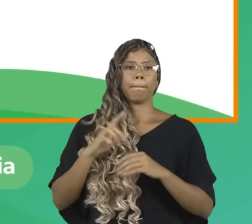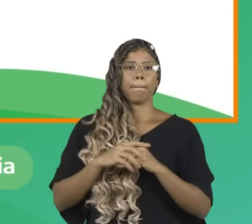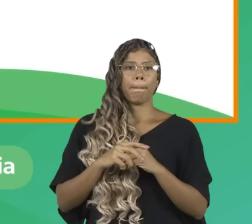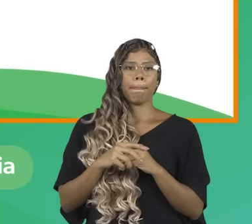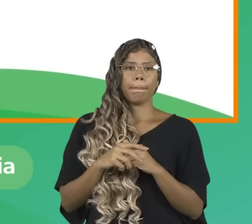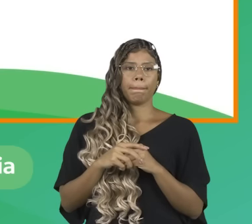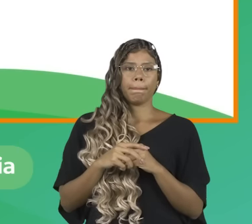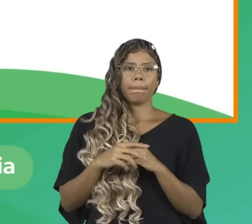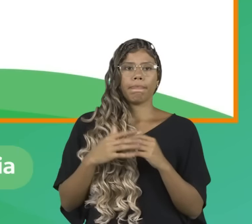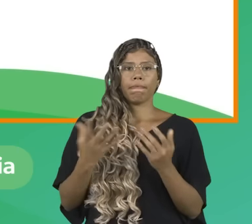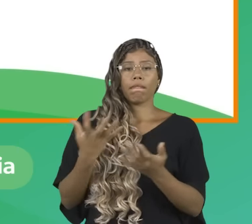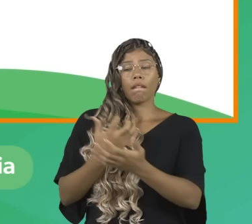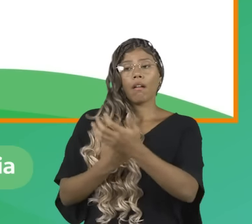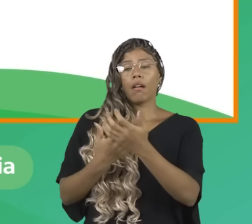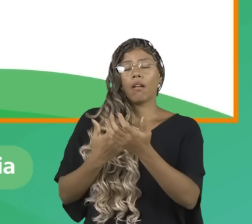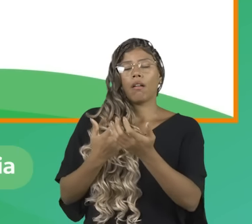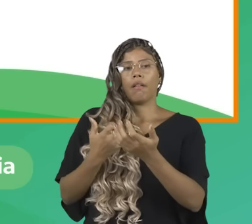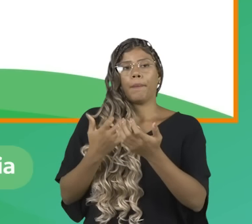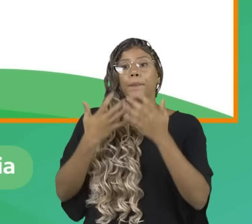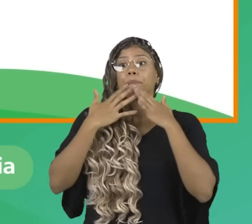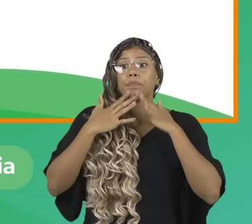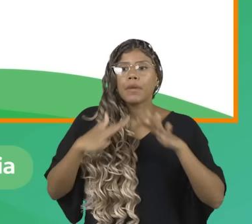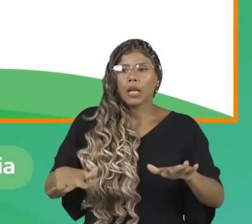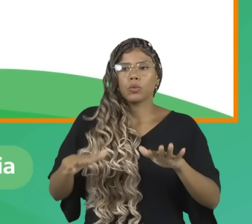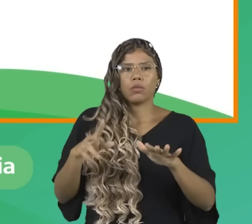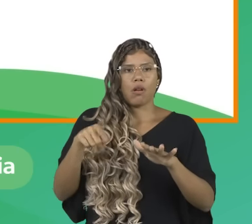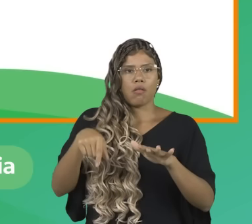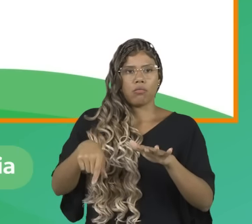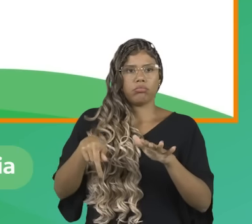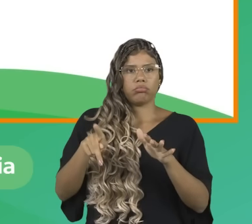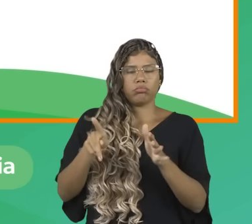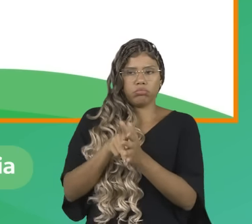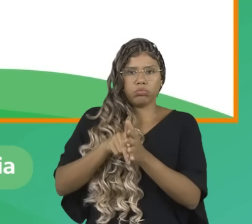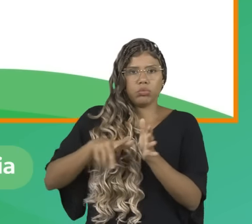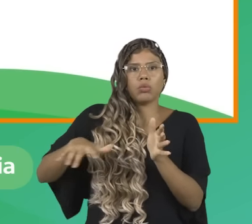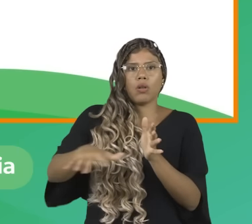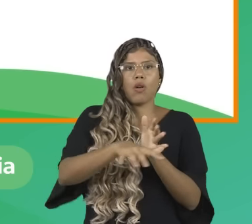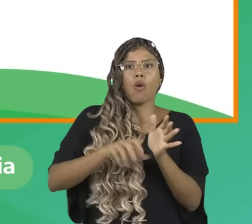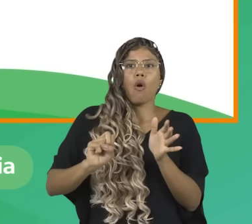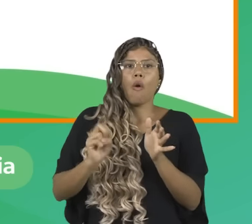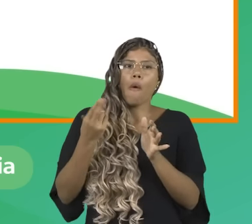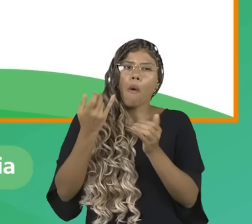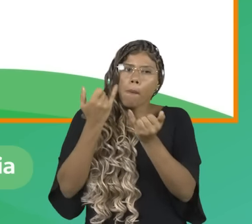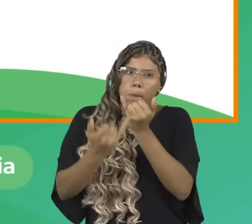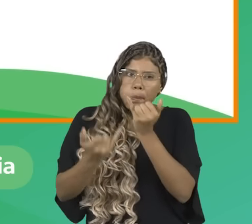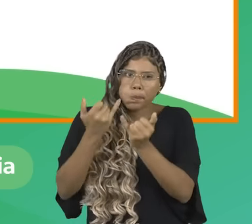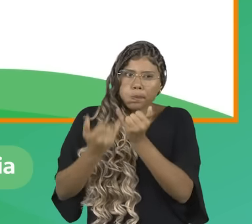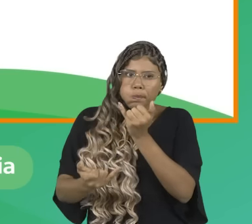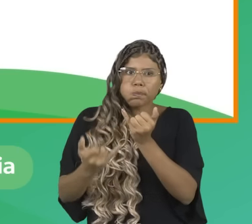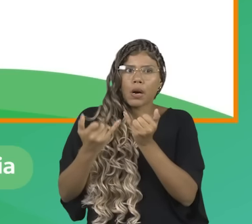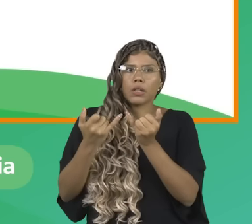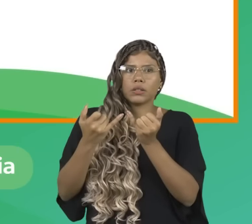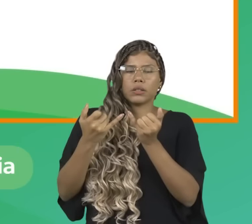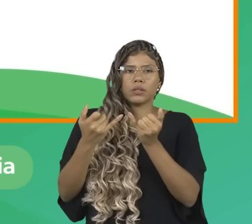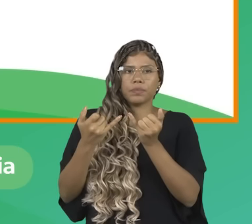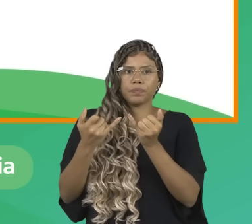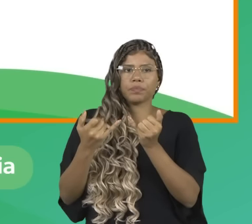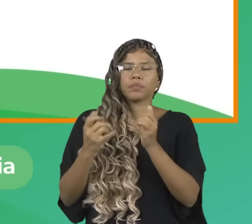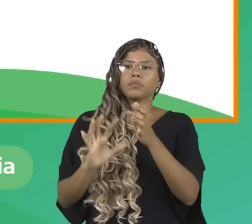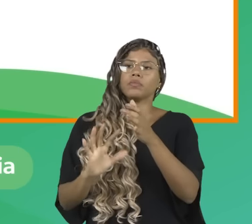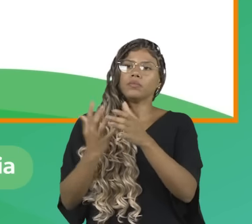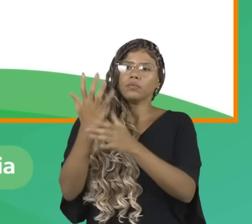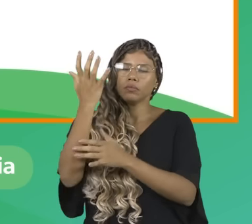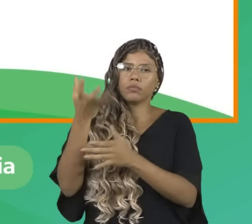região sem haver impacto ambiental, respeitando a fitossociologia, ou seja, o modo como aquele vegetal interage com o meio, com os outros vegetais e com animais